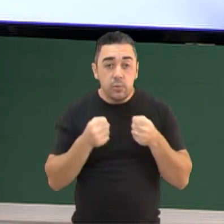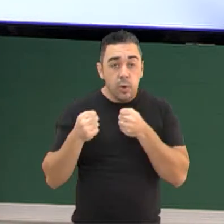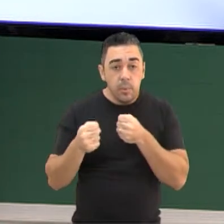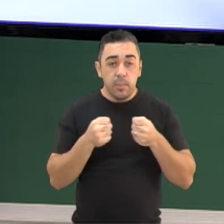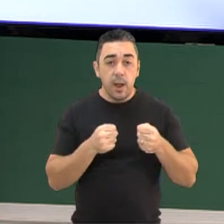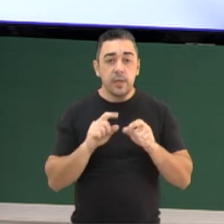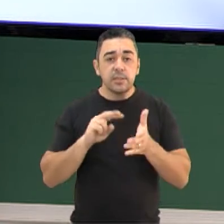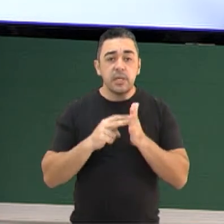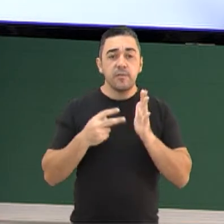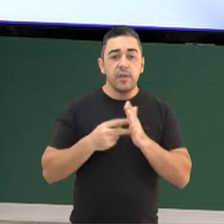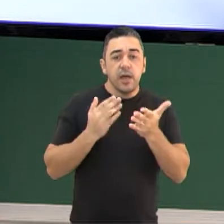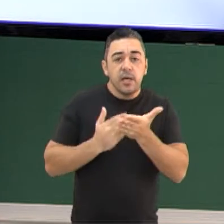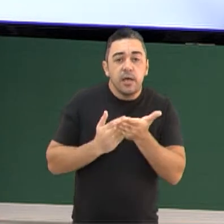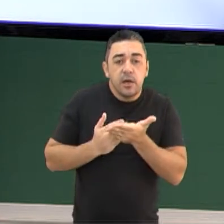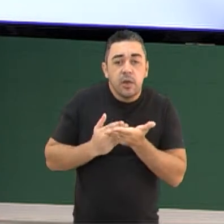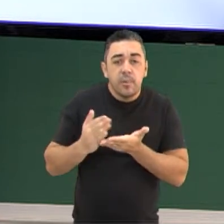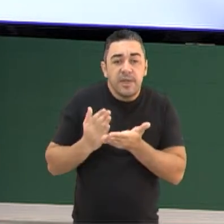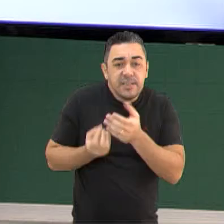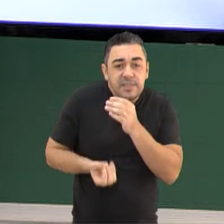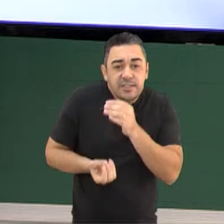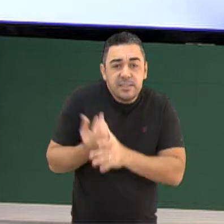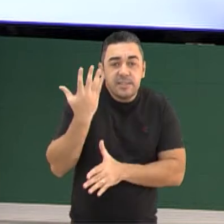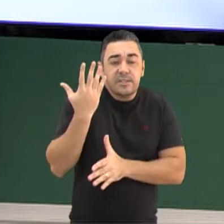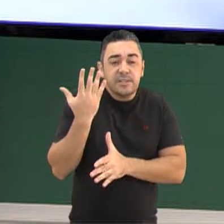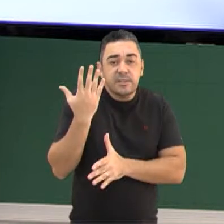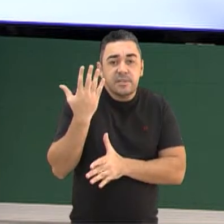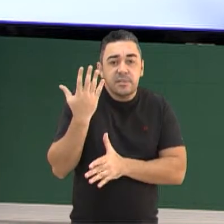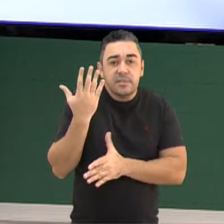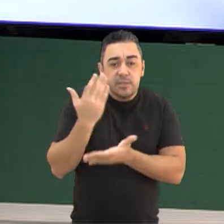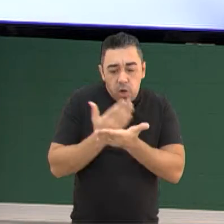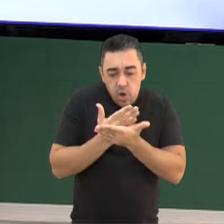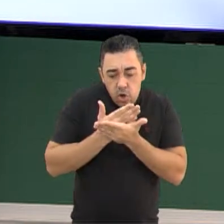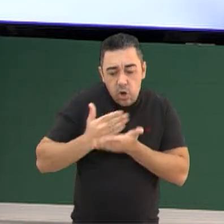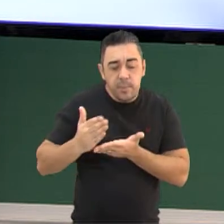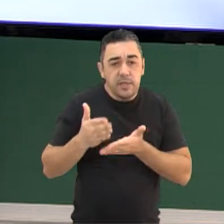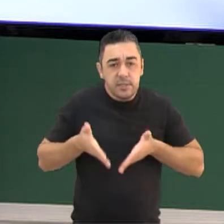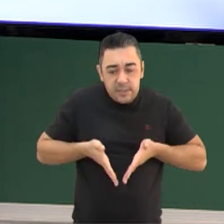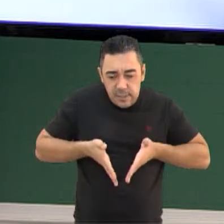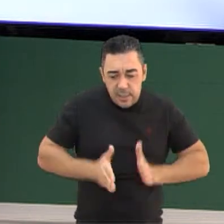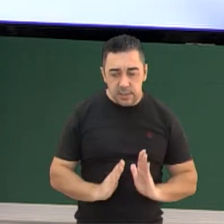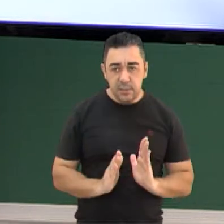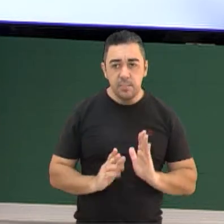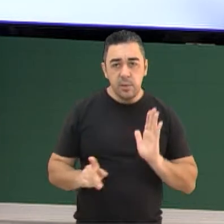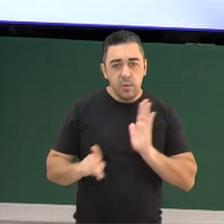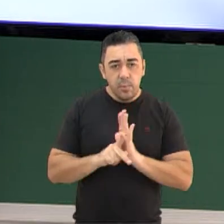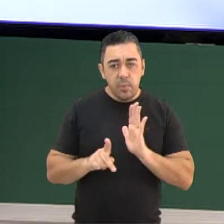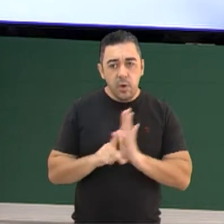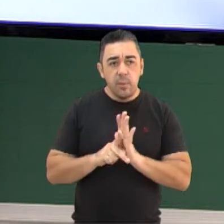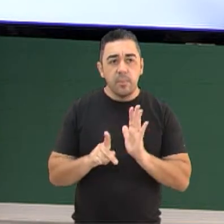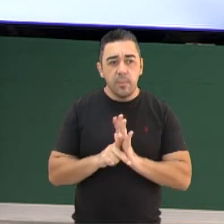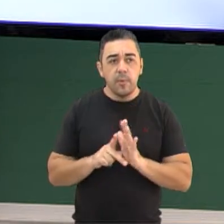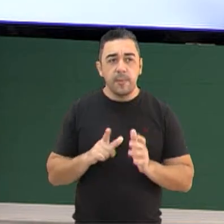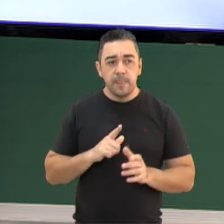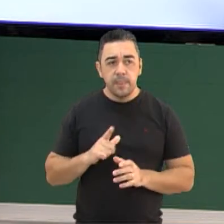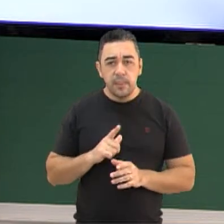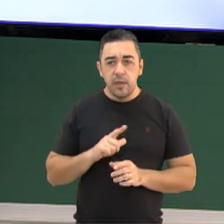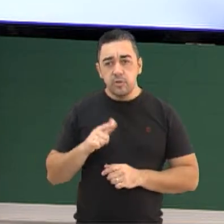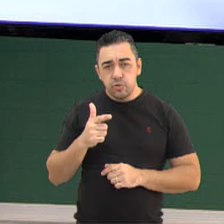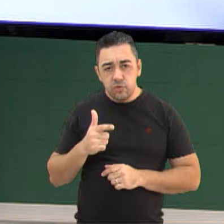o nascimento, ele está nascendo para o orixá, onde o iniciado então nasce para o orixá, é um